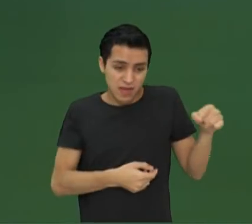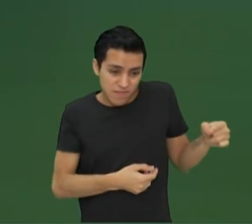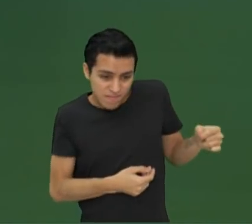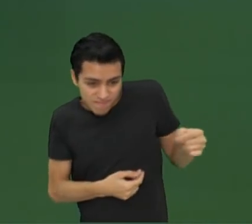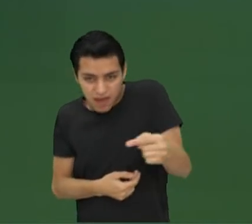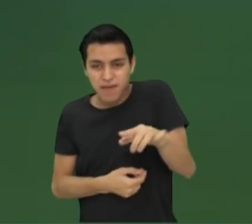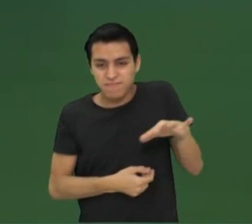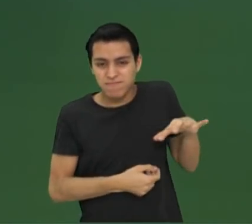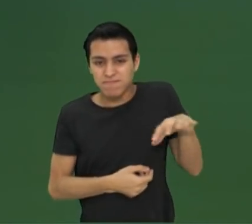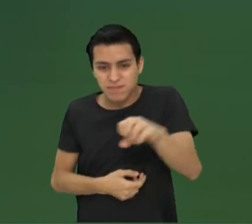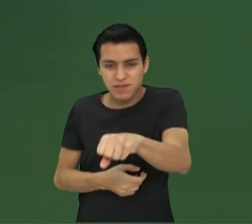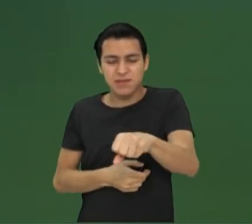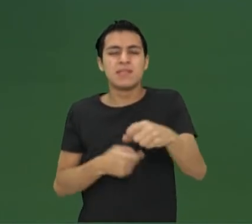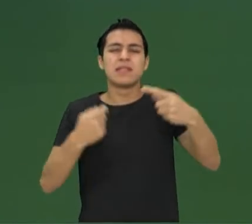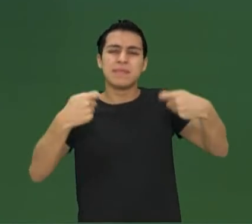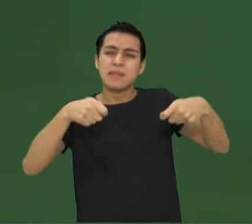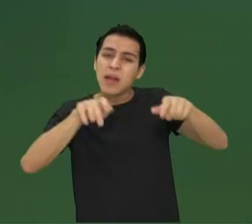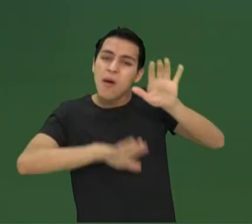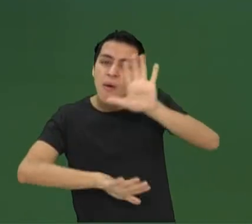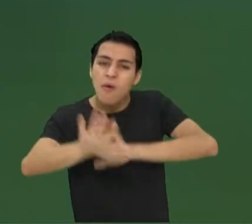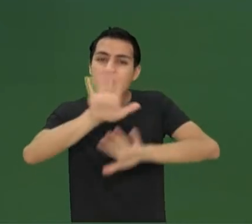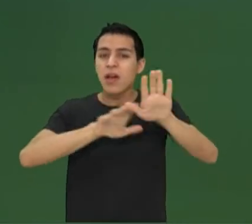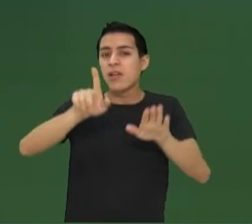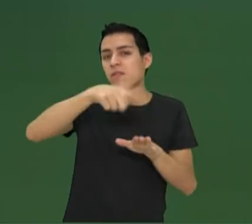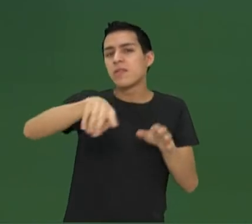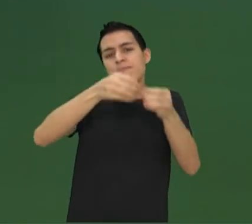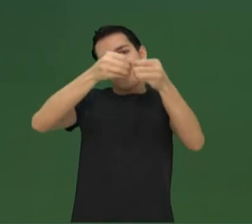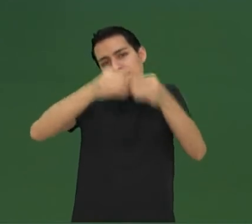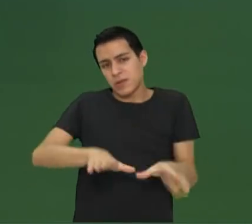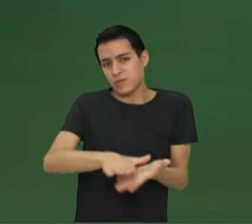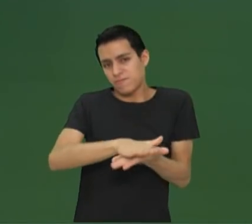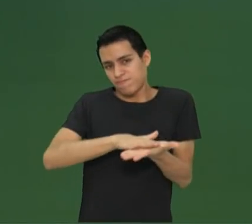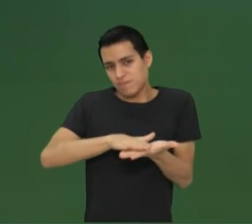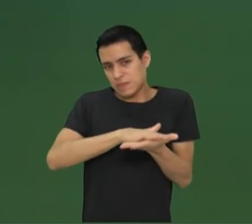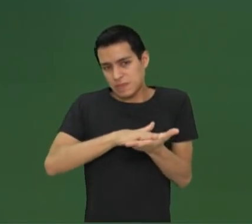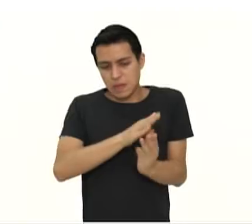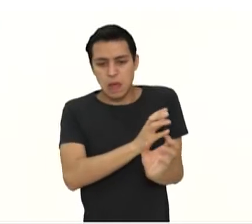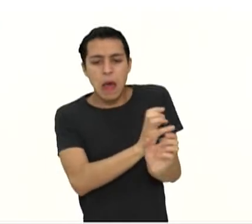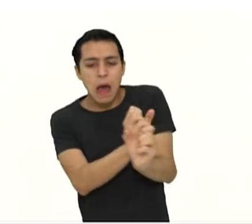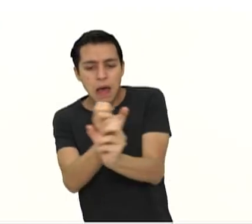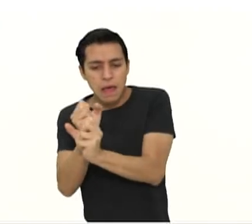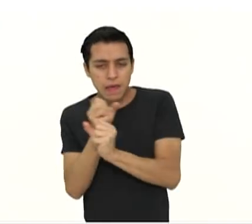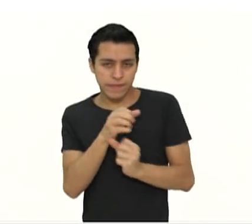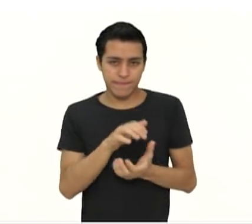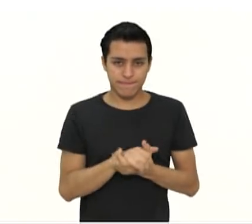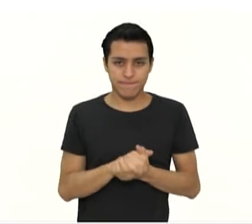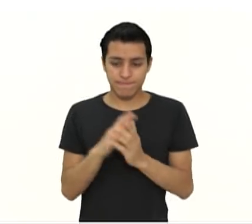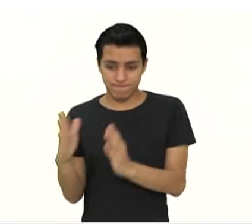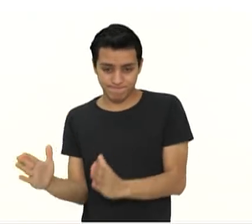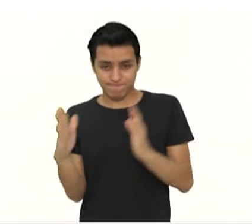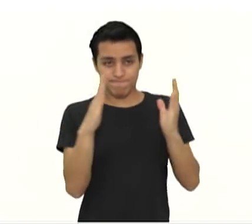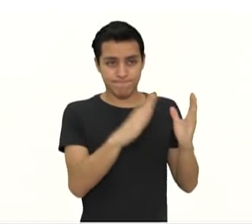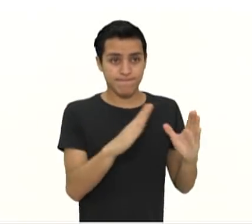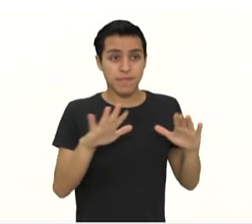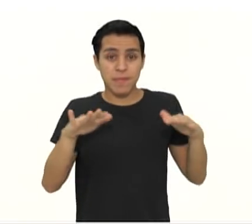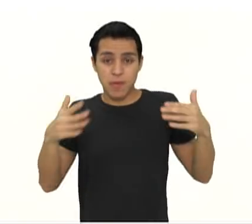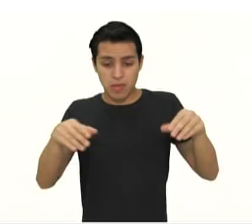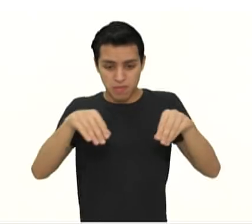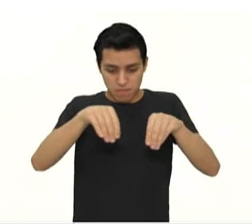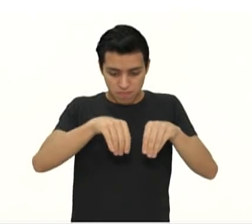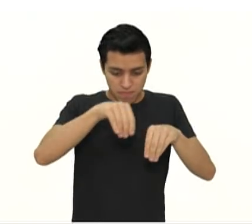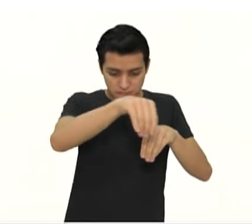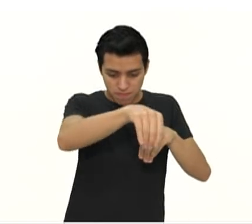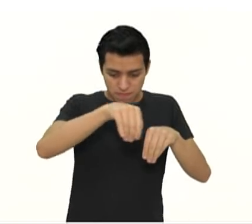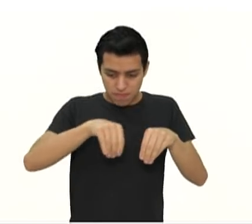que cuidar para não sair no prejuízo nas pecinhas. Quando uma peça é movimentada, fazendo com que